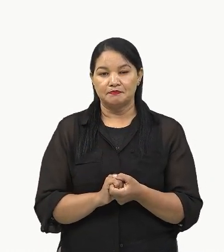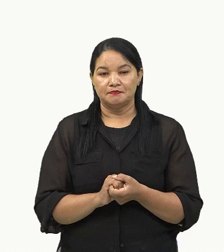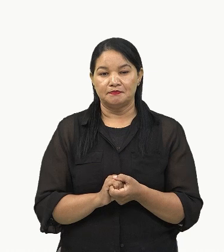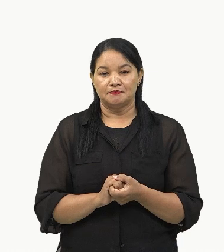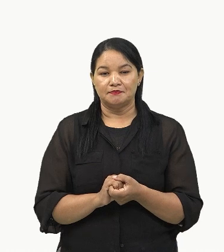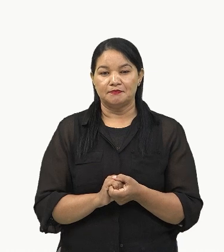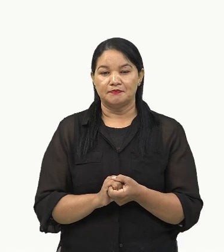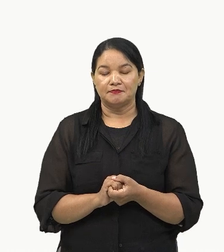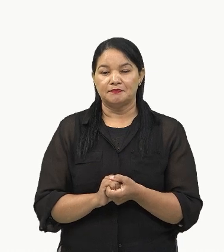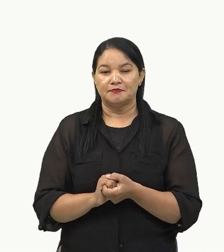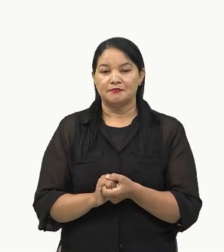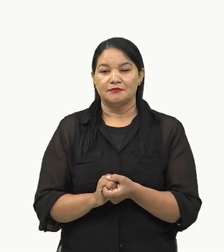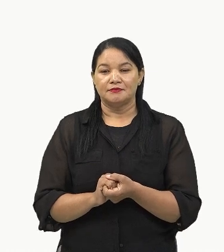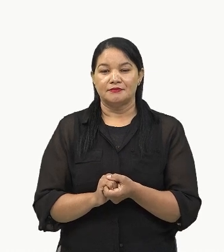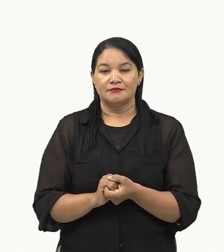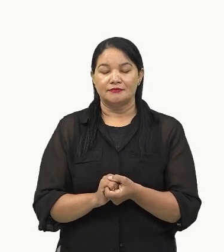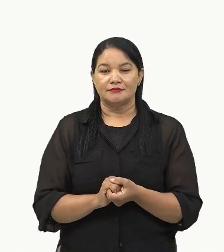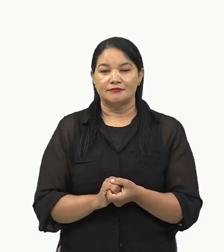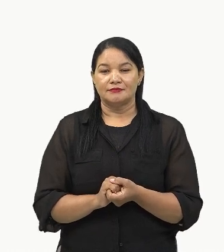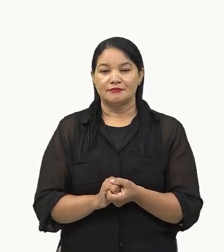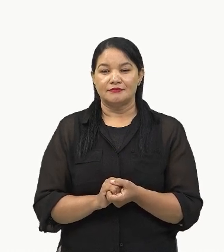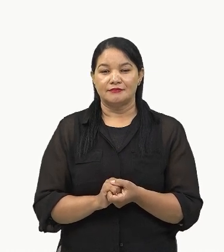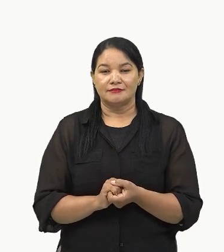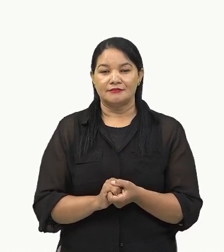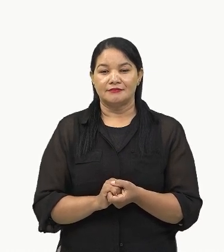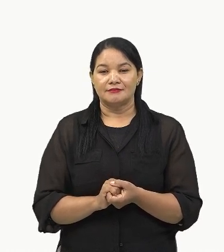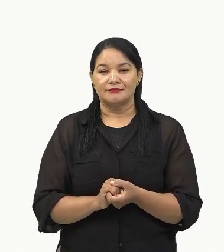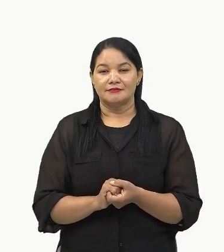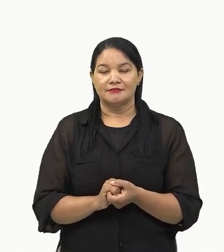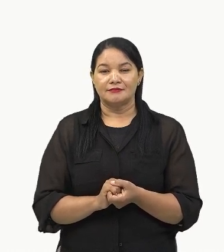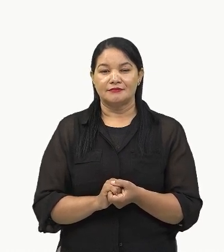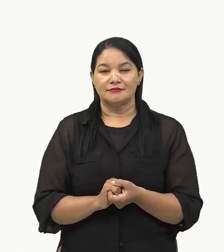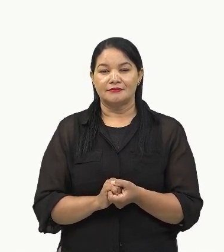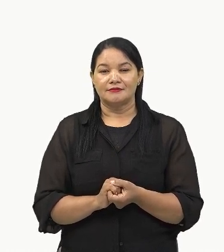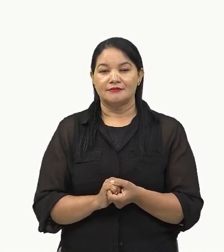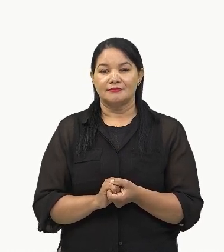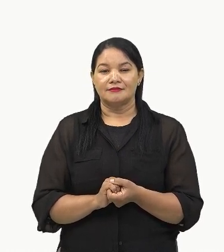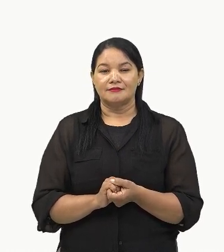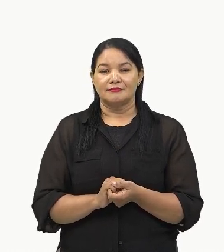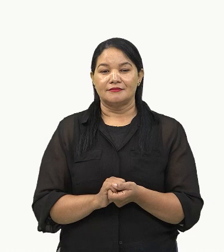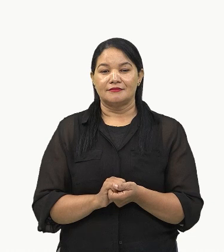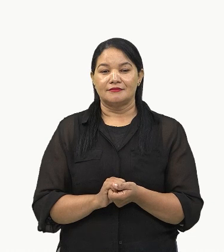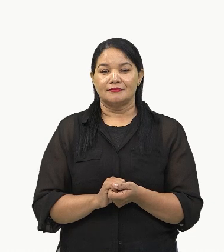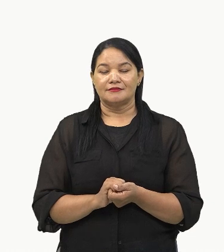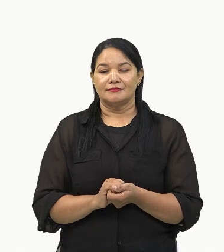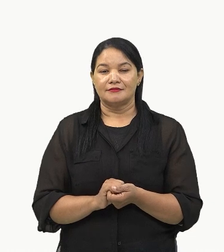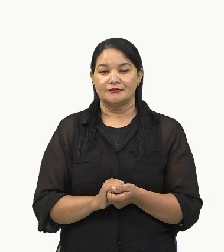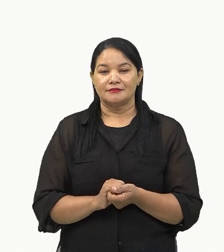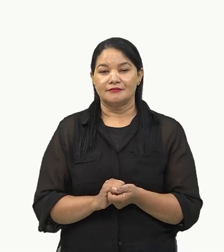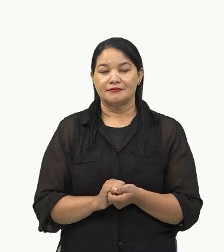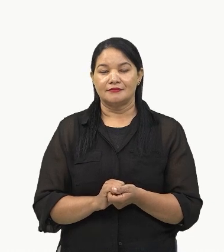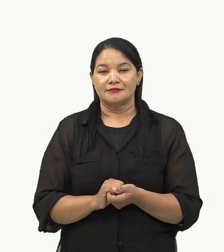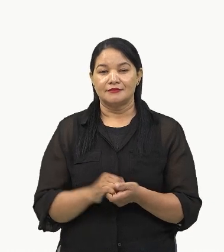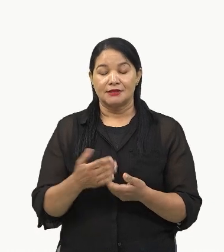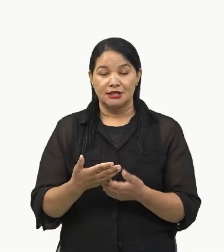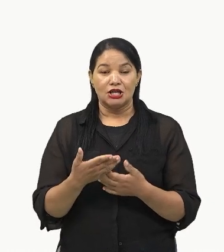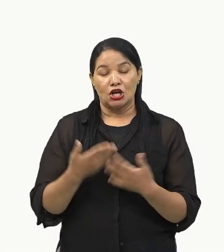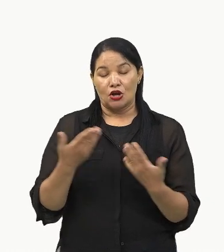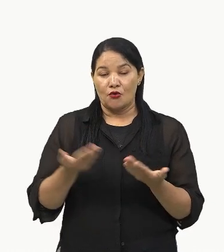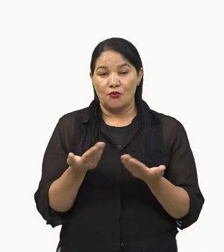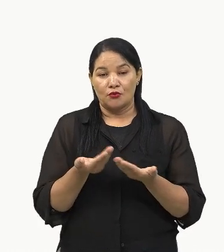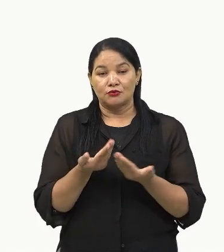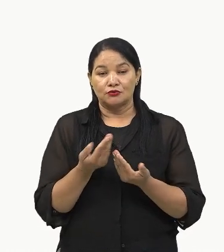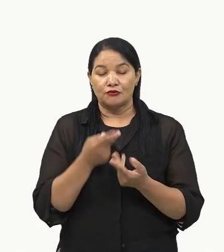he dicho uma coisa a mi profe. Eu disse alguma coisa para o meu professor hoje, né, pela manhã. Olha